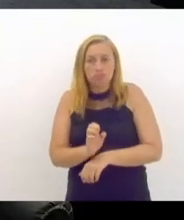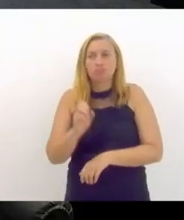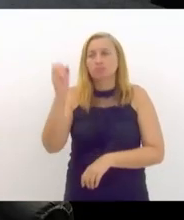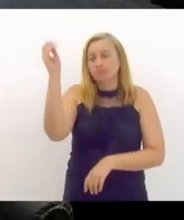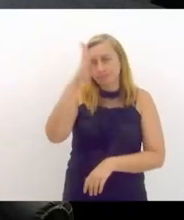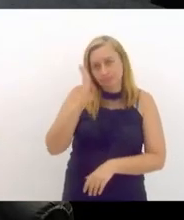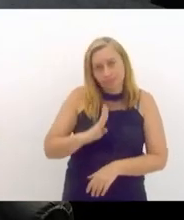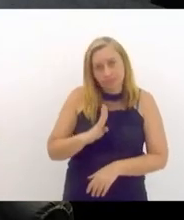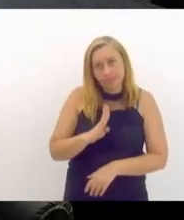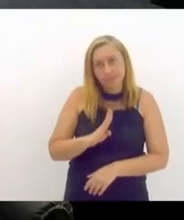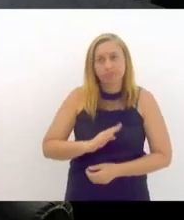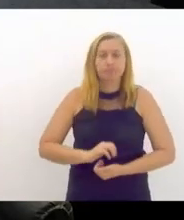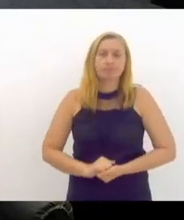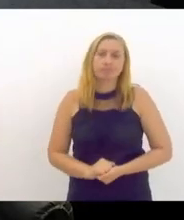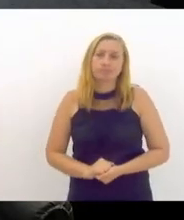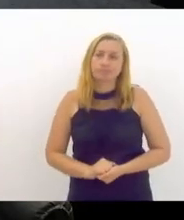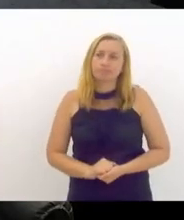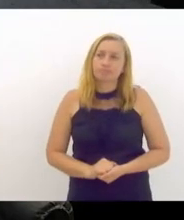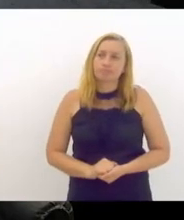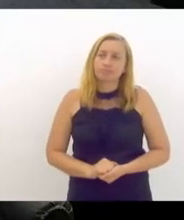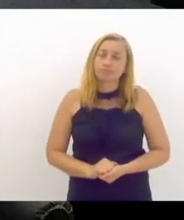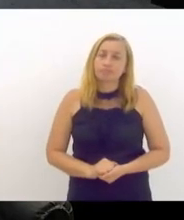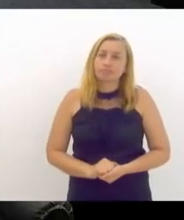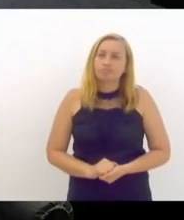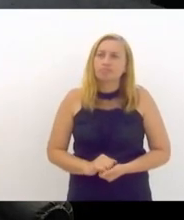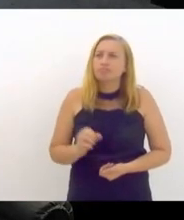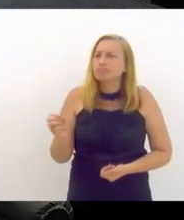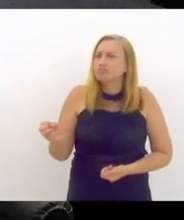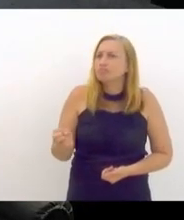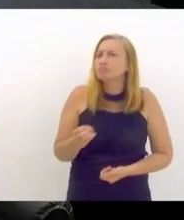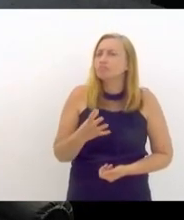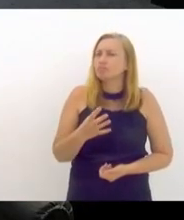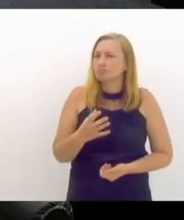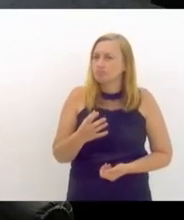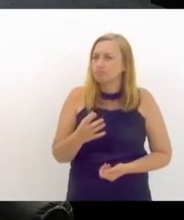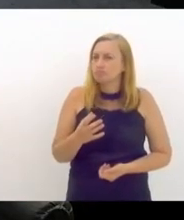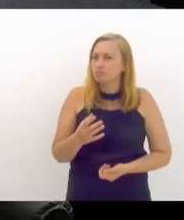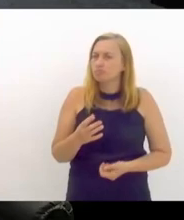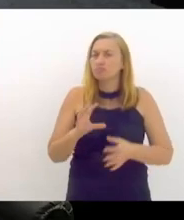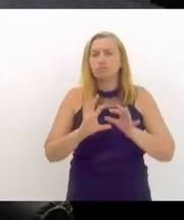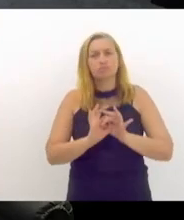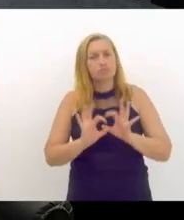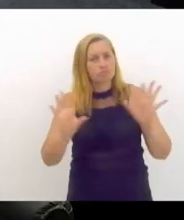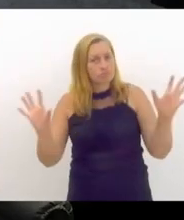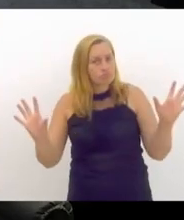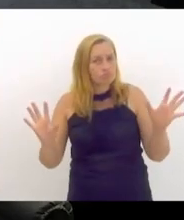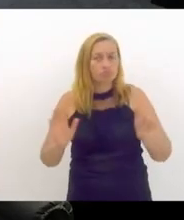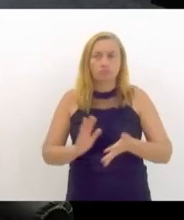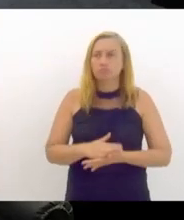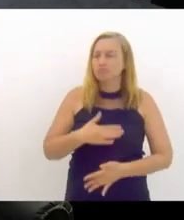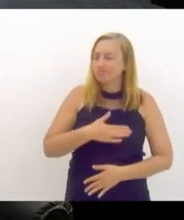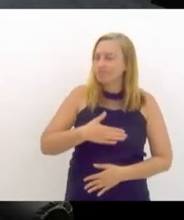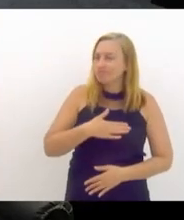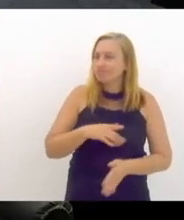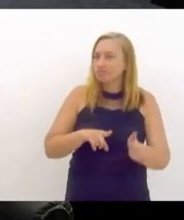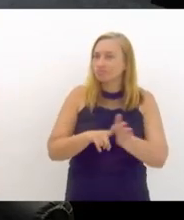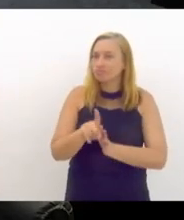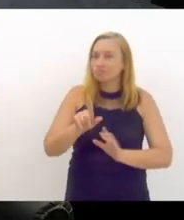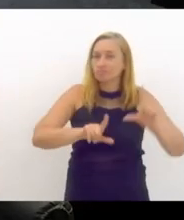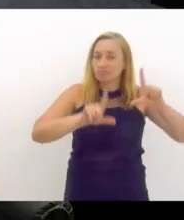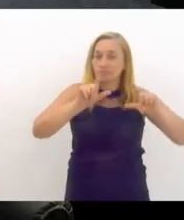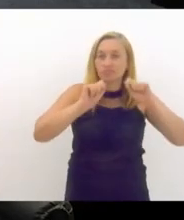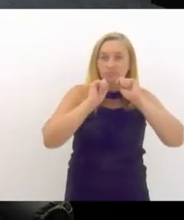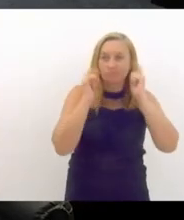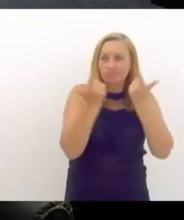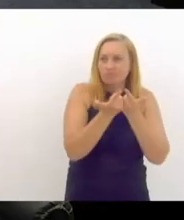brasileiro, que é recente, né, na sua democracia. E aí eu gostaria de perguntar à TV Alerj por que